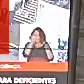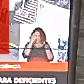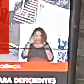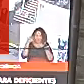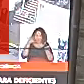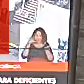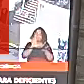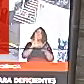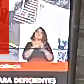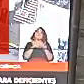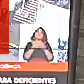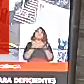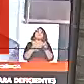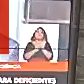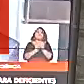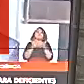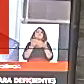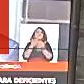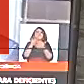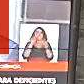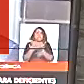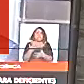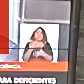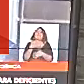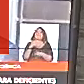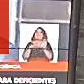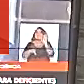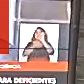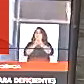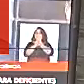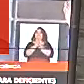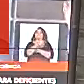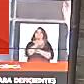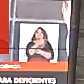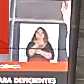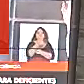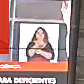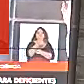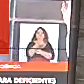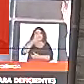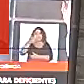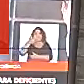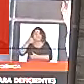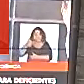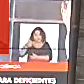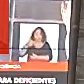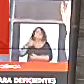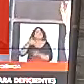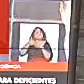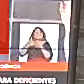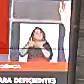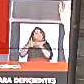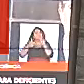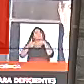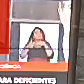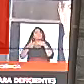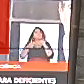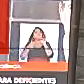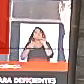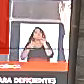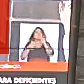né, 21.121 de janeiro de 2014. Essa lei veio garantir o direito do